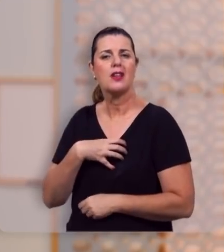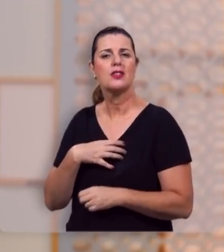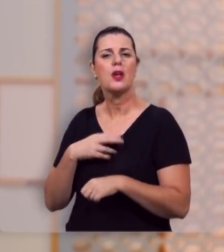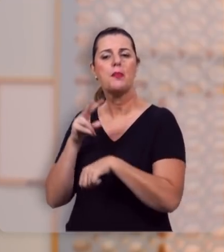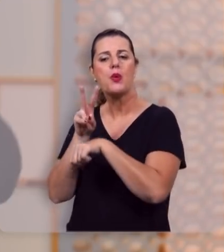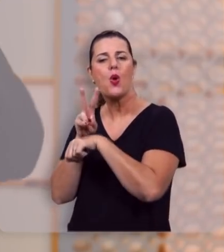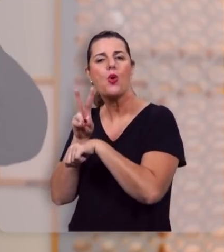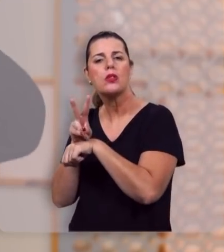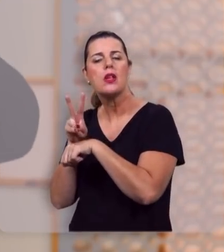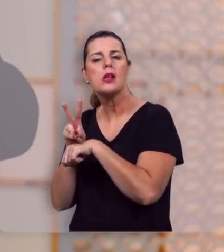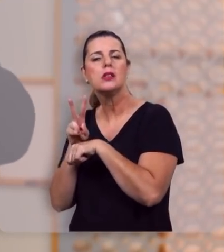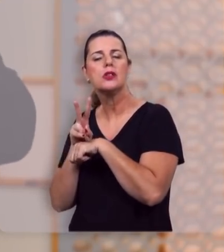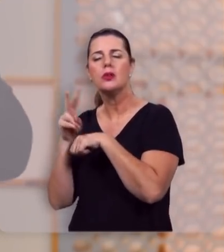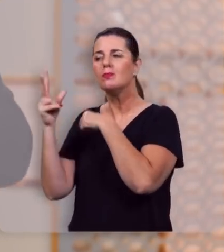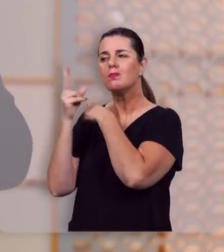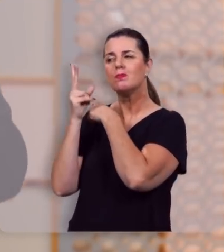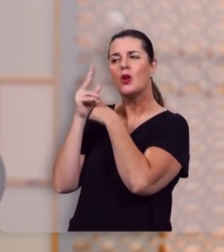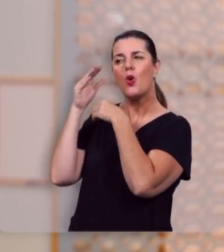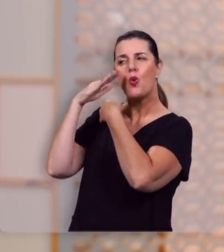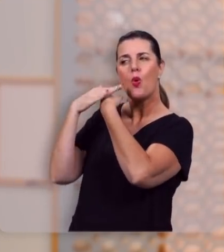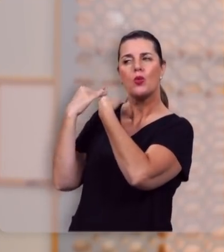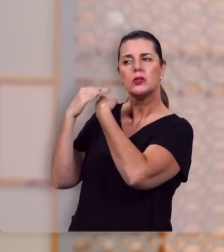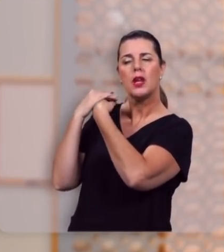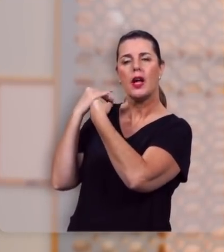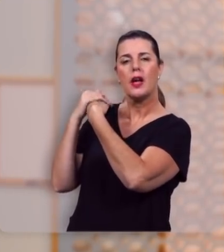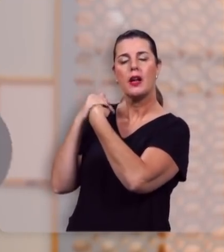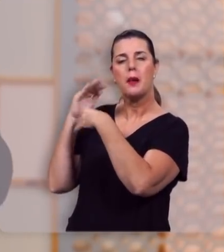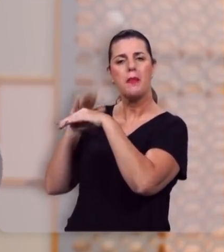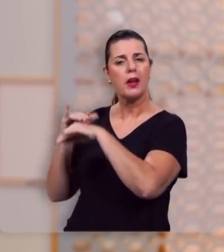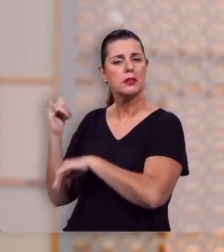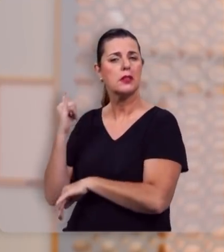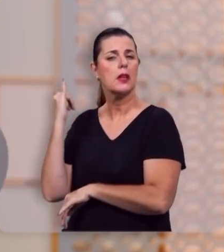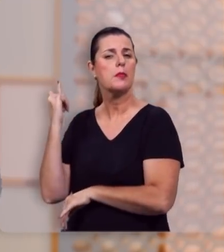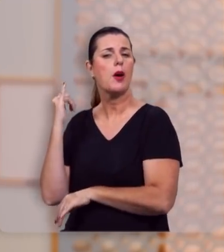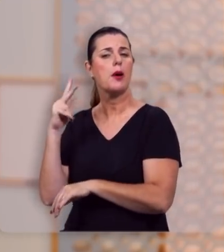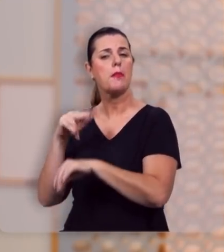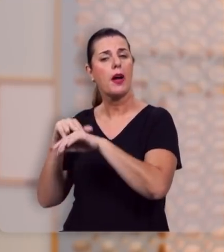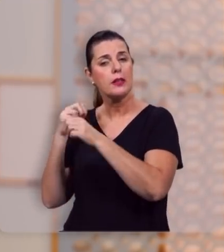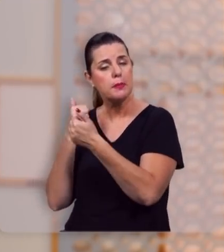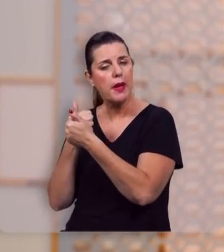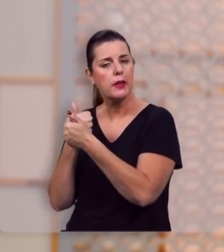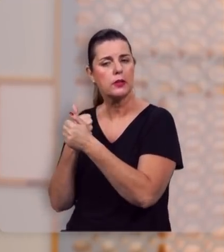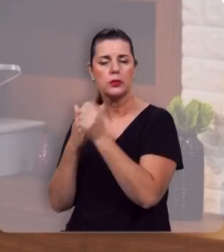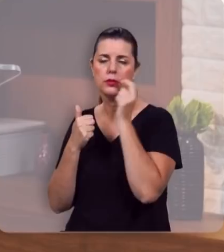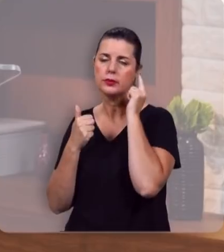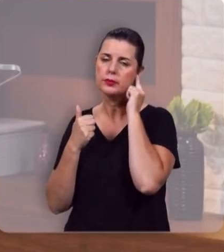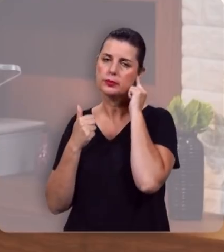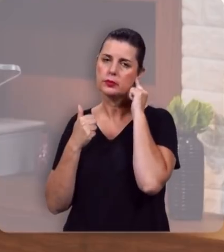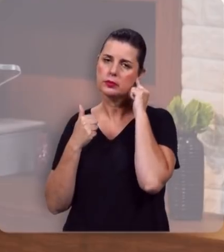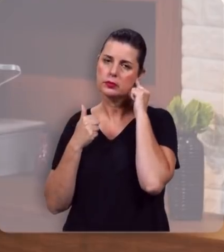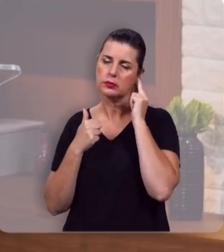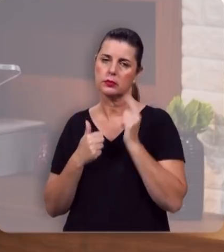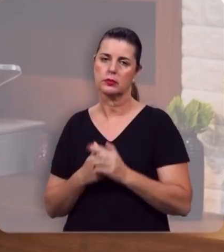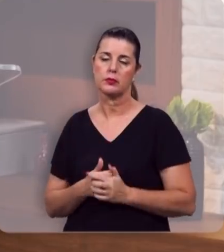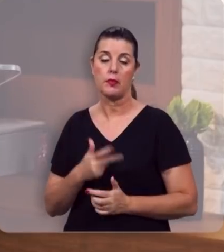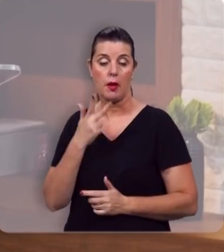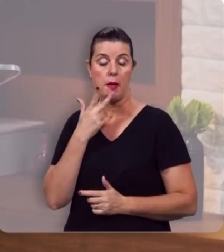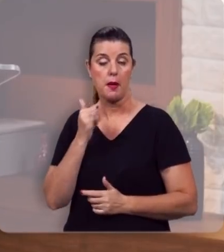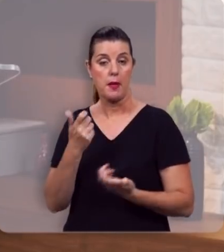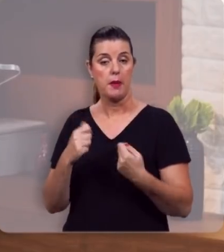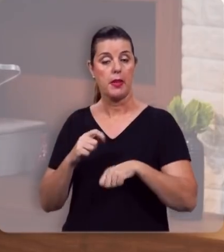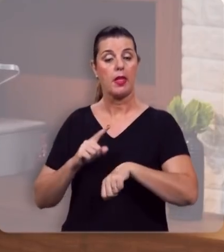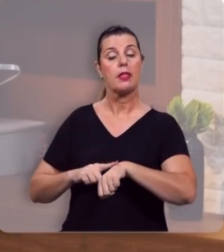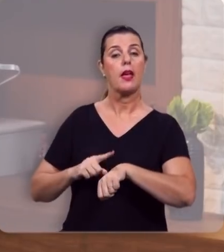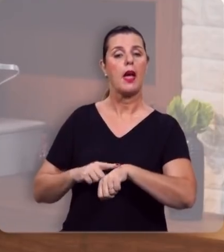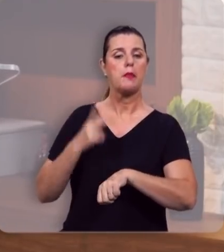pelos pais, eles precisam ser os conselheiros mais importantes, mais achegados. Os pais precisam ter